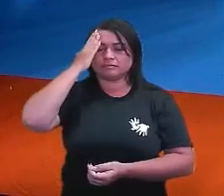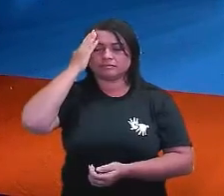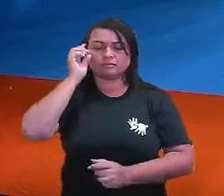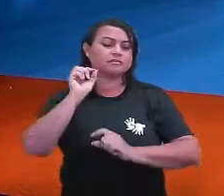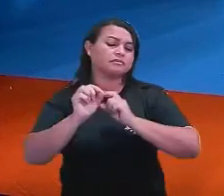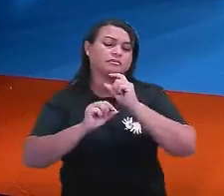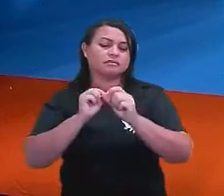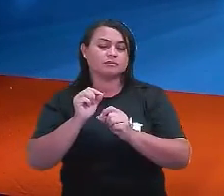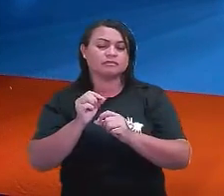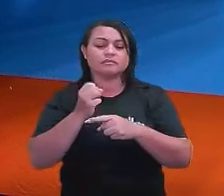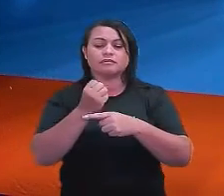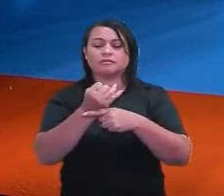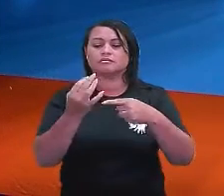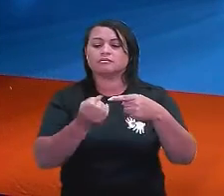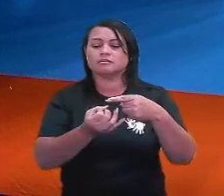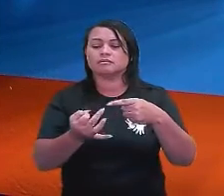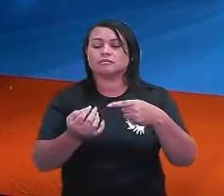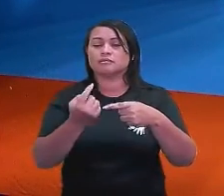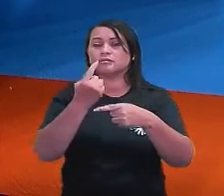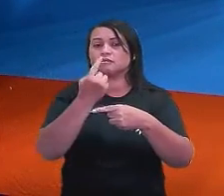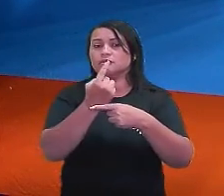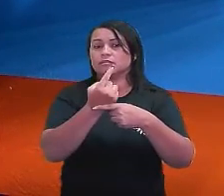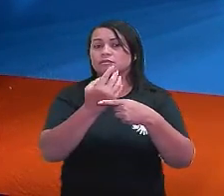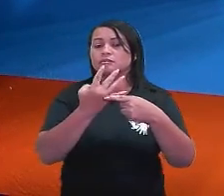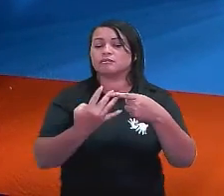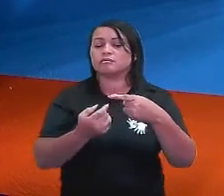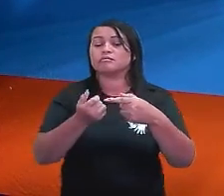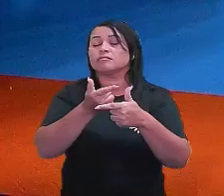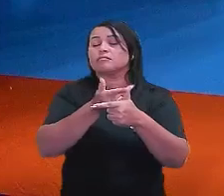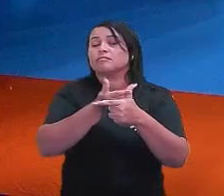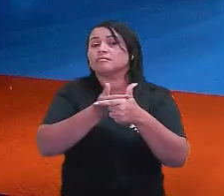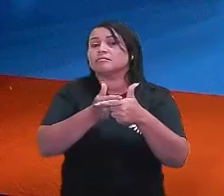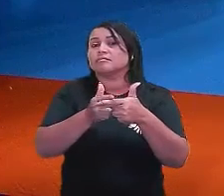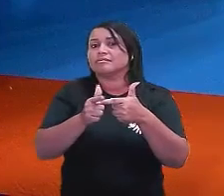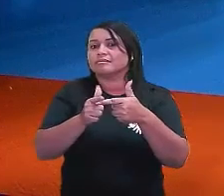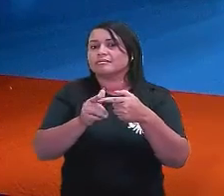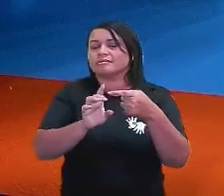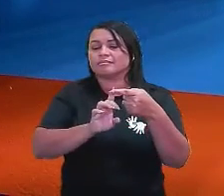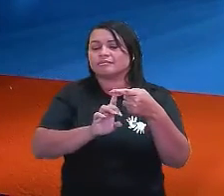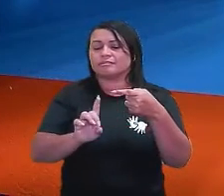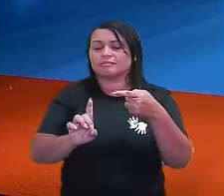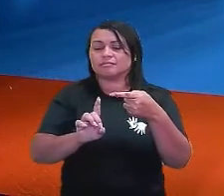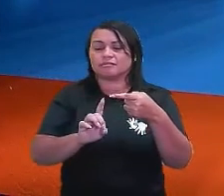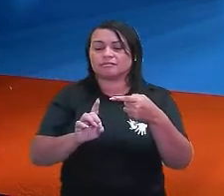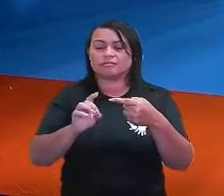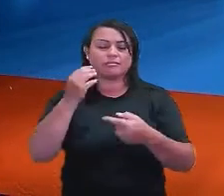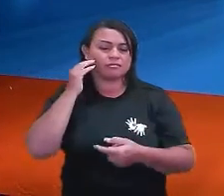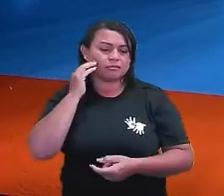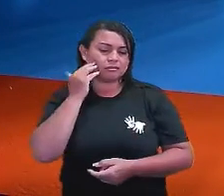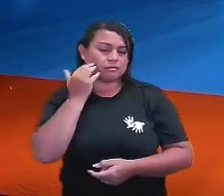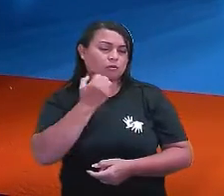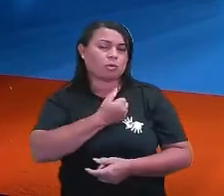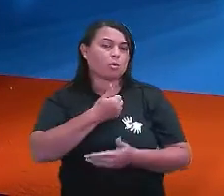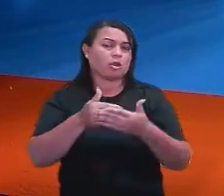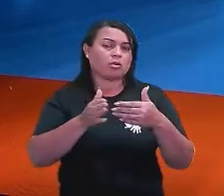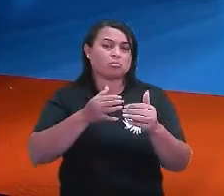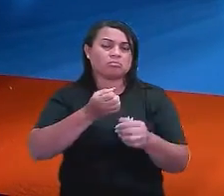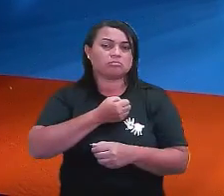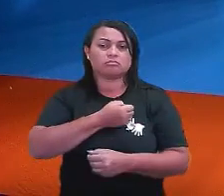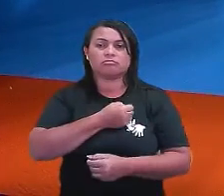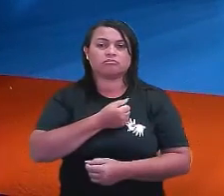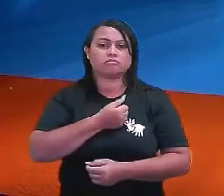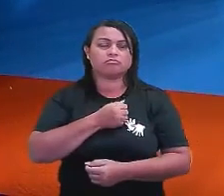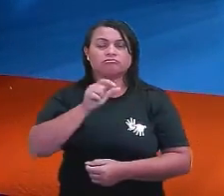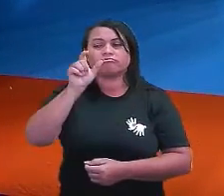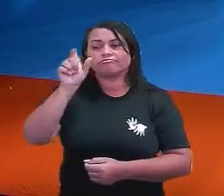número, eu pego o número, divido ele pelo denominador. Pelo menos por hora, tá? Porque ainda tem outras formas